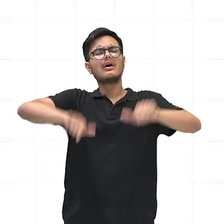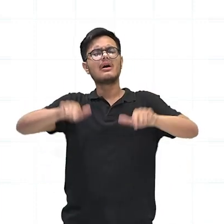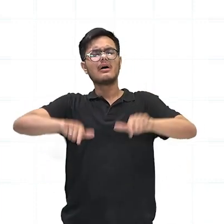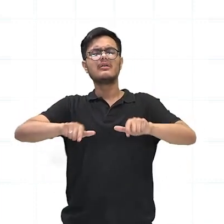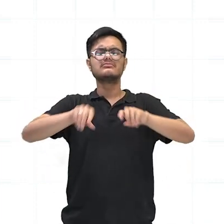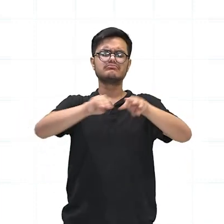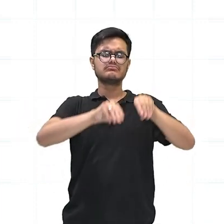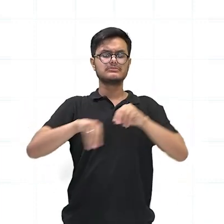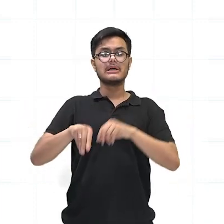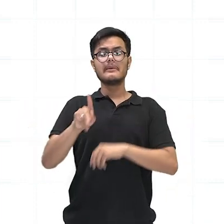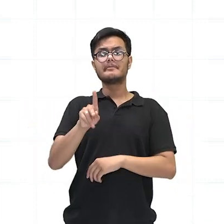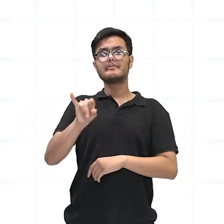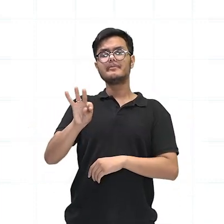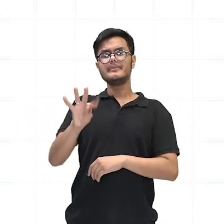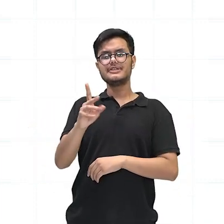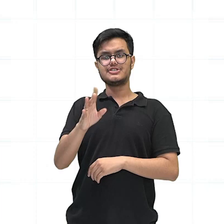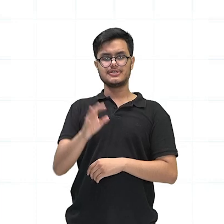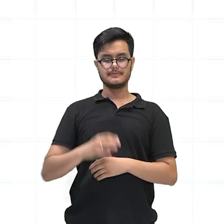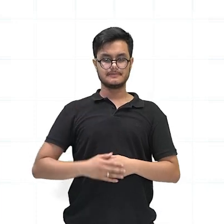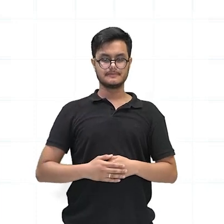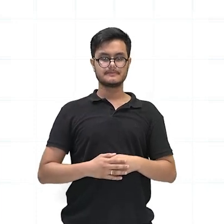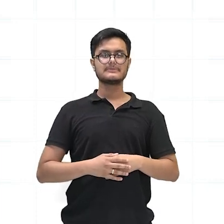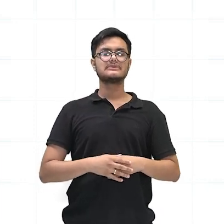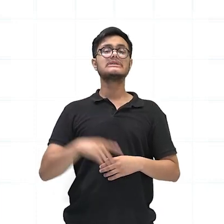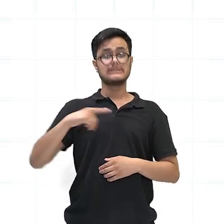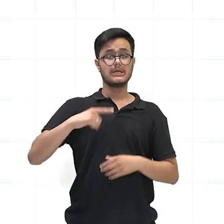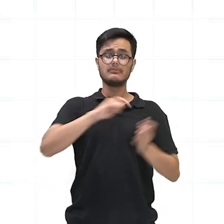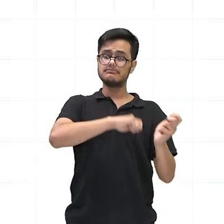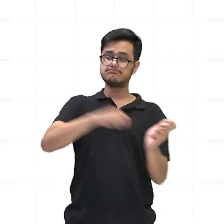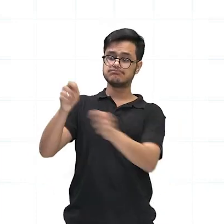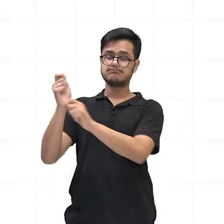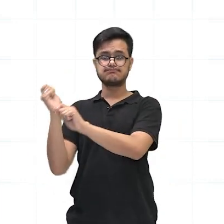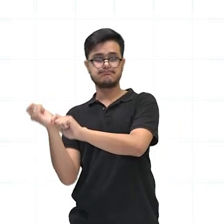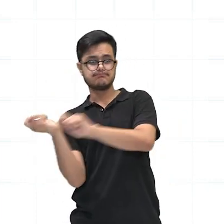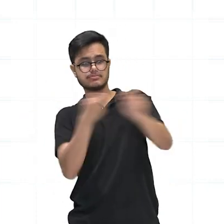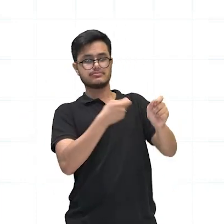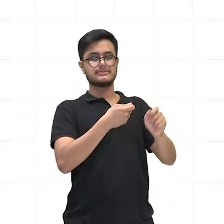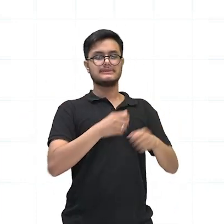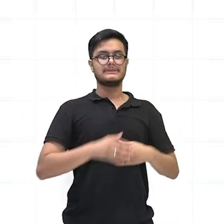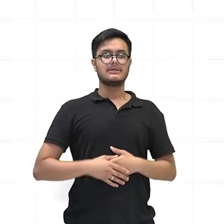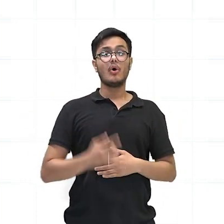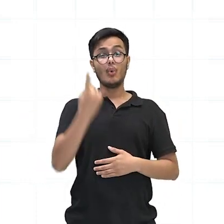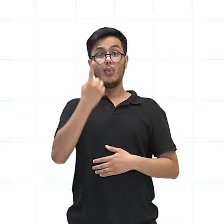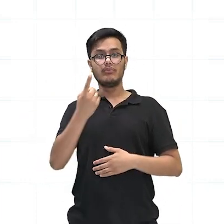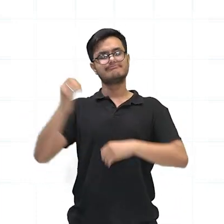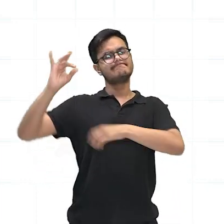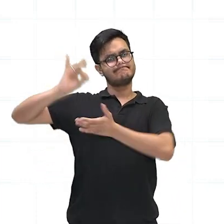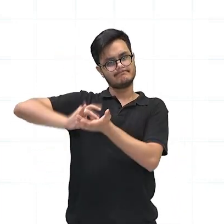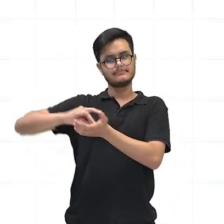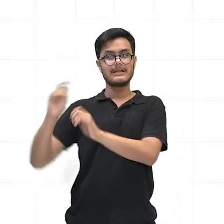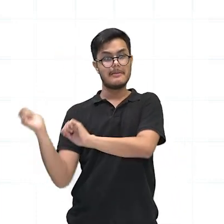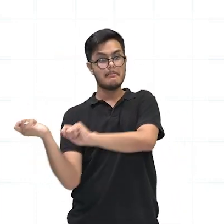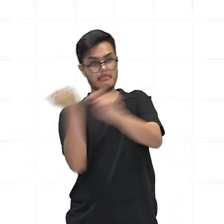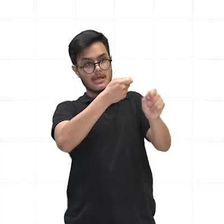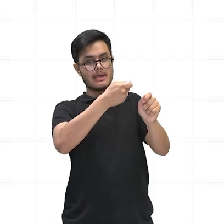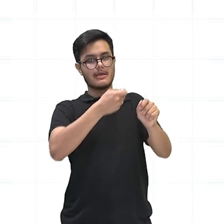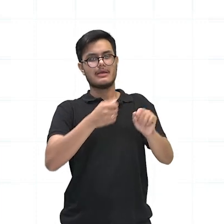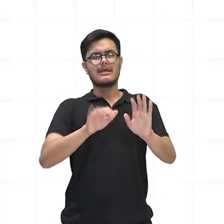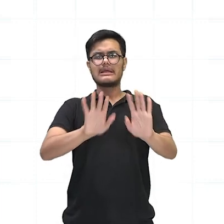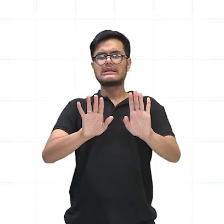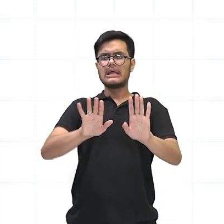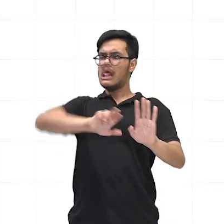pitch, nós teremos os rebatedores, sendo que um é o que realmente rebate e o outro é o